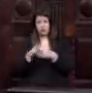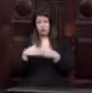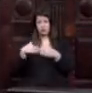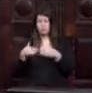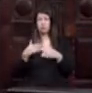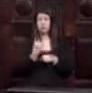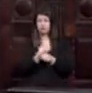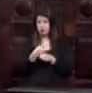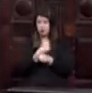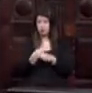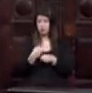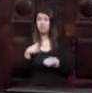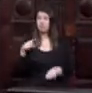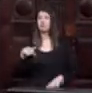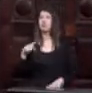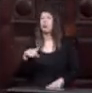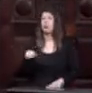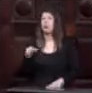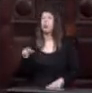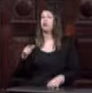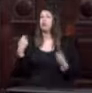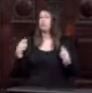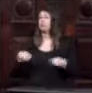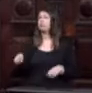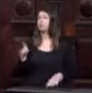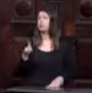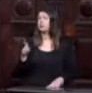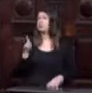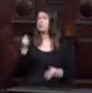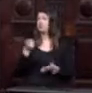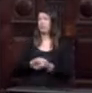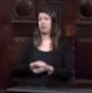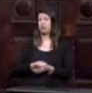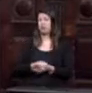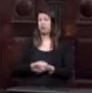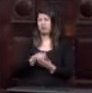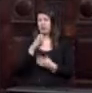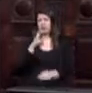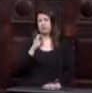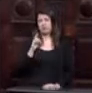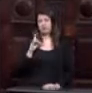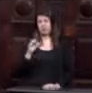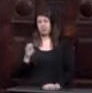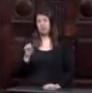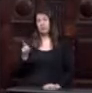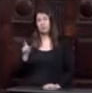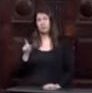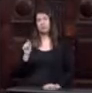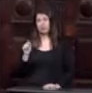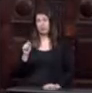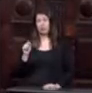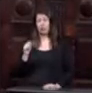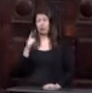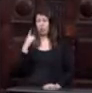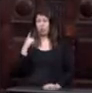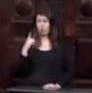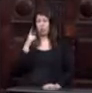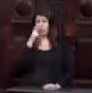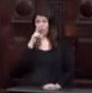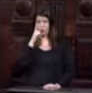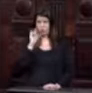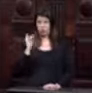deste ano, ela não vai precisar mais pagar imposto de renda sobre o seu lucro líquido. Então, o lucro líquido